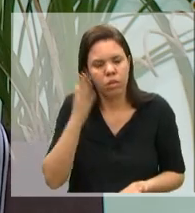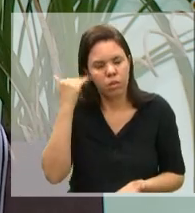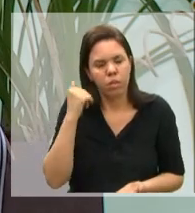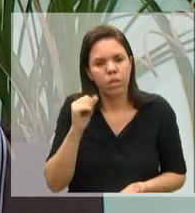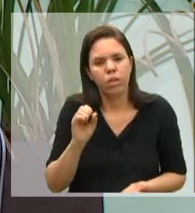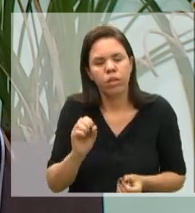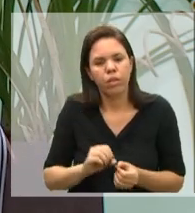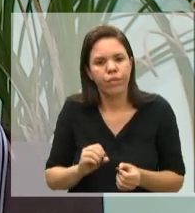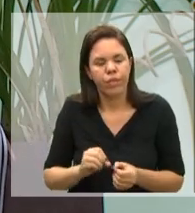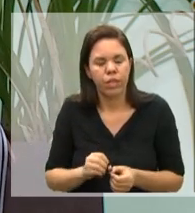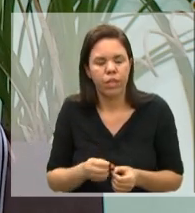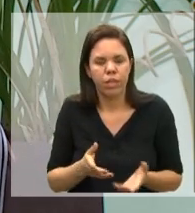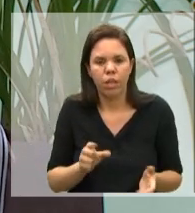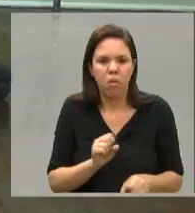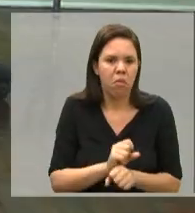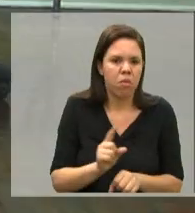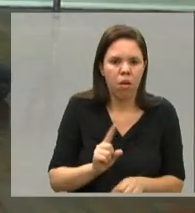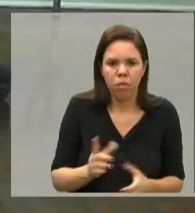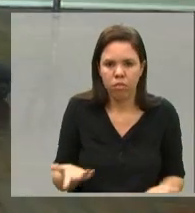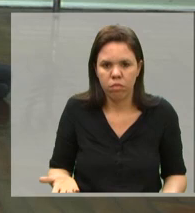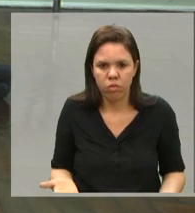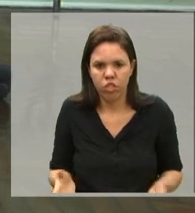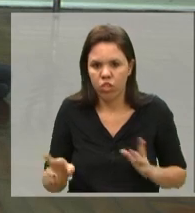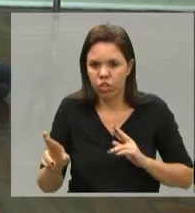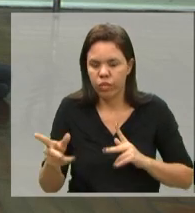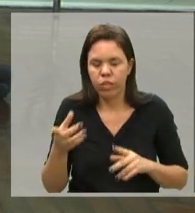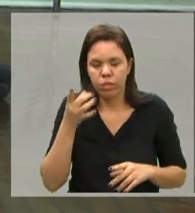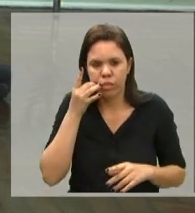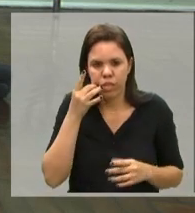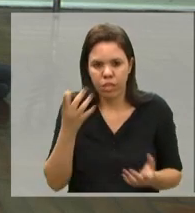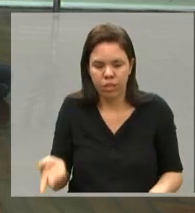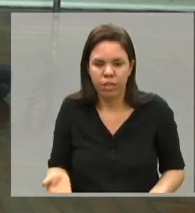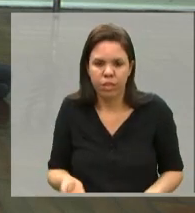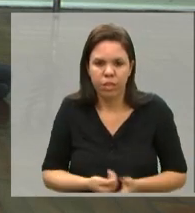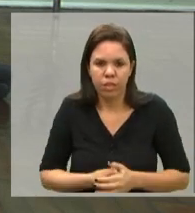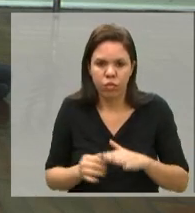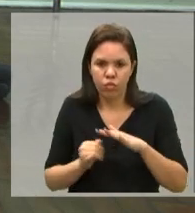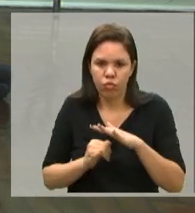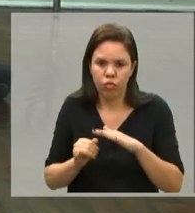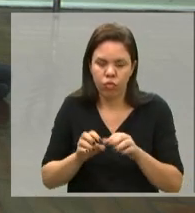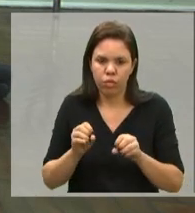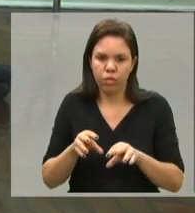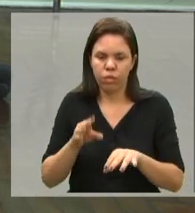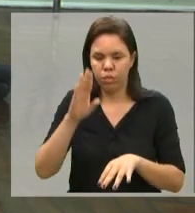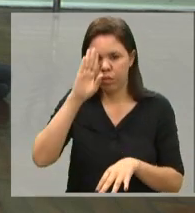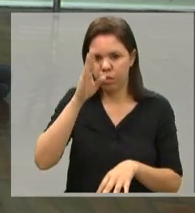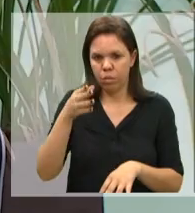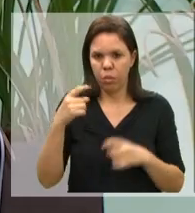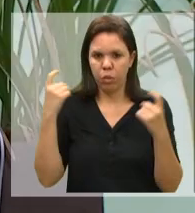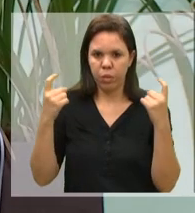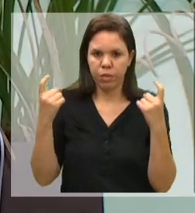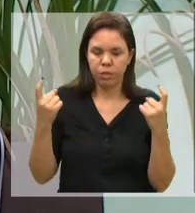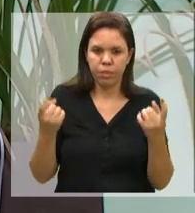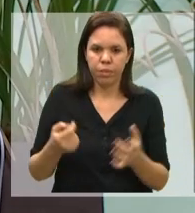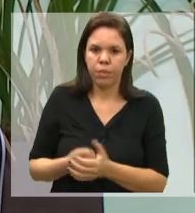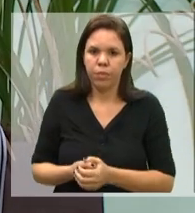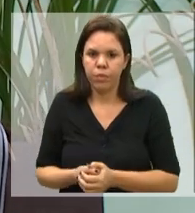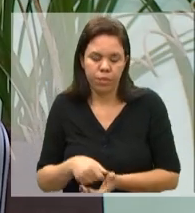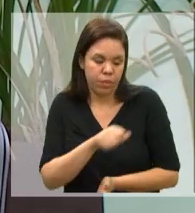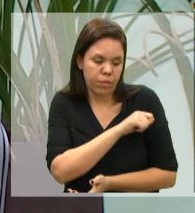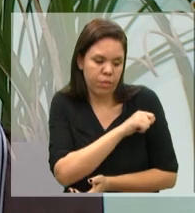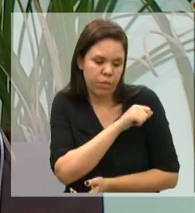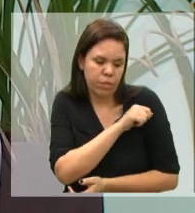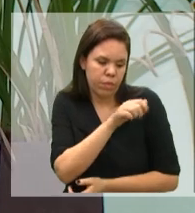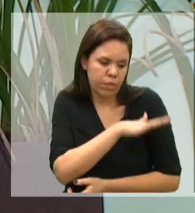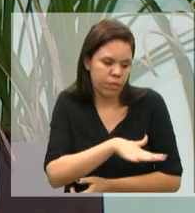exatamente o que o aluno fez ou deixou de fazer, diferente do presencial. Então, enquanto instituição de ensino, essa é a principal preocupação. No